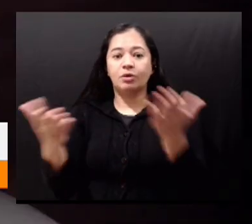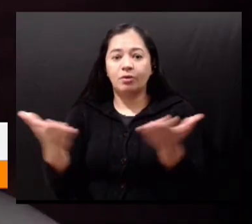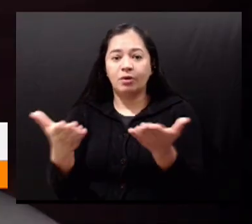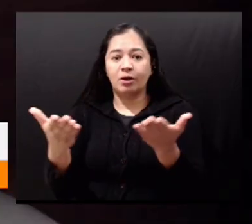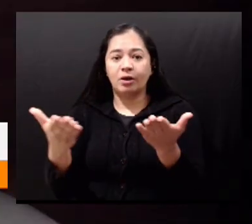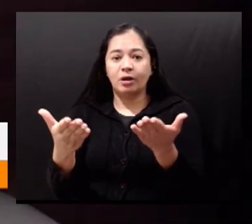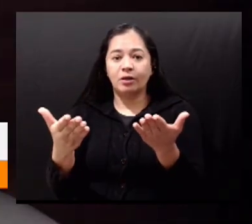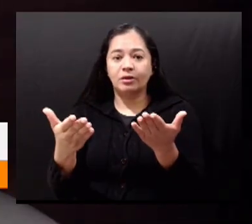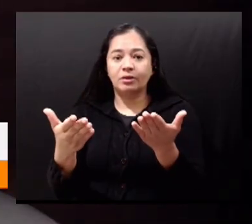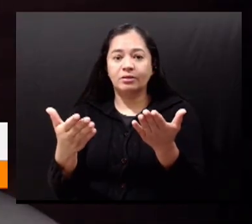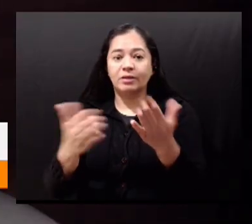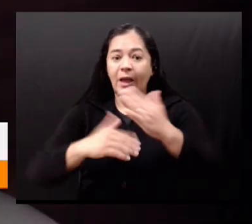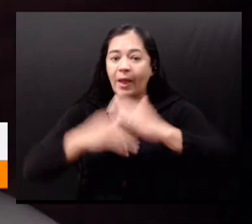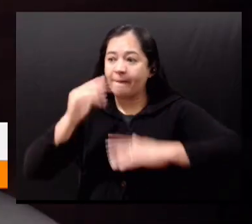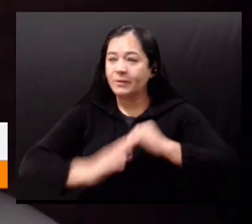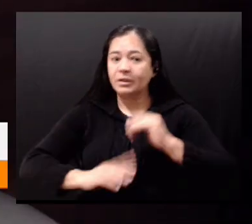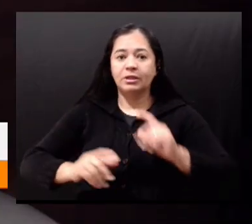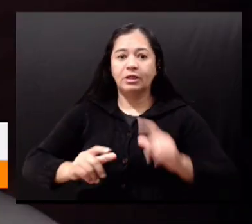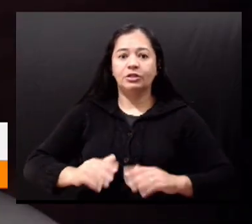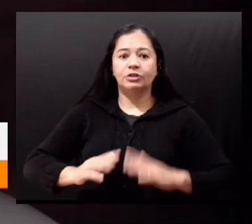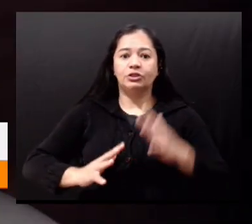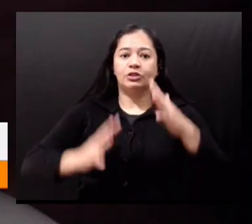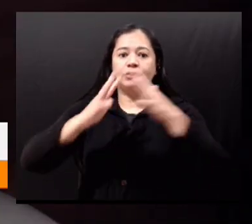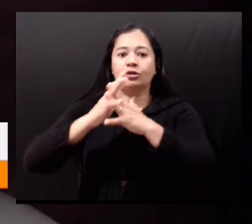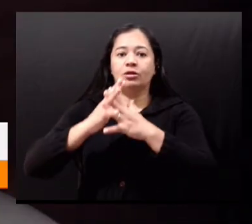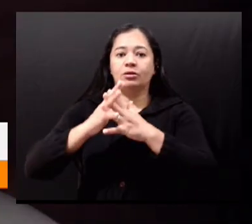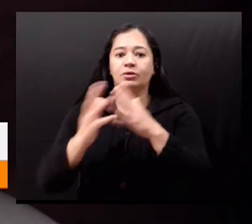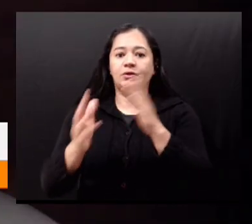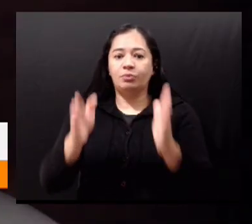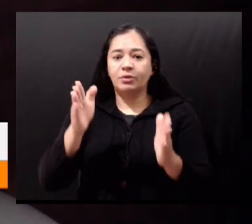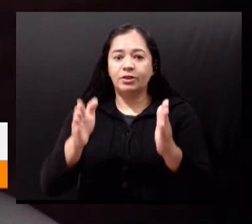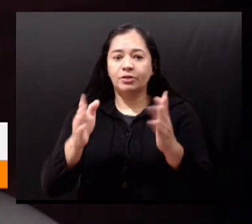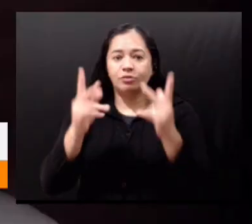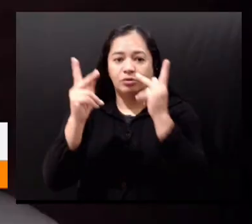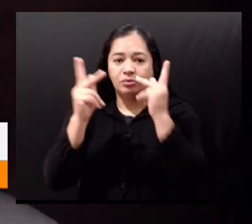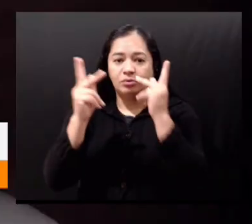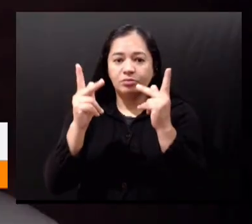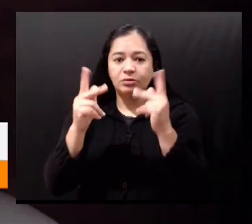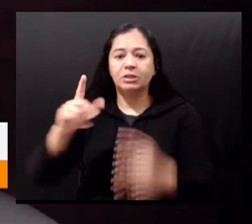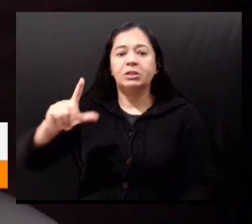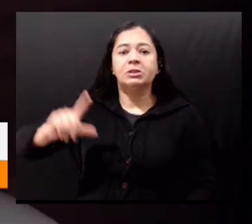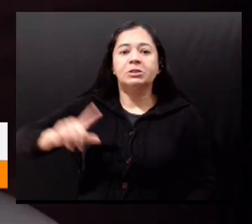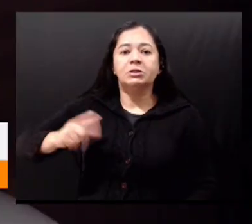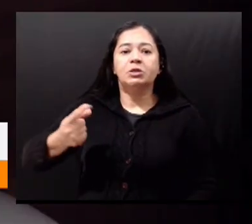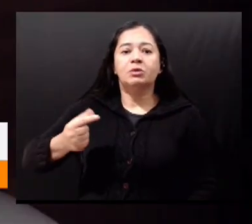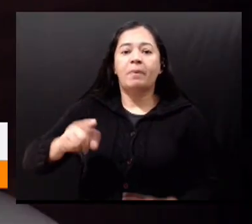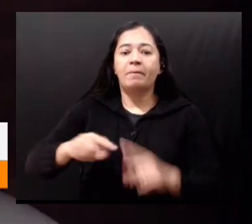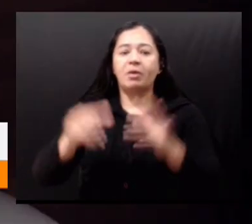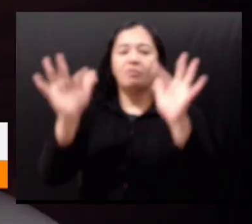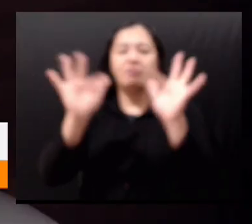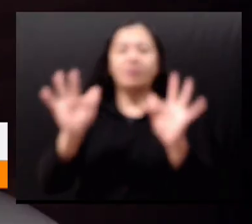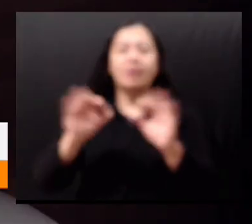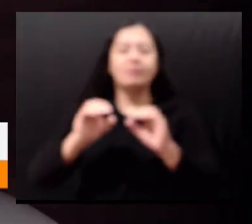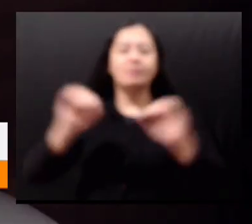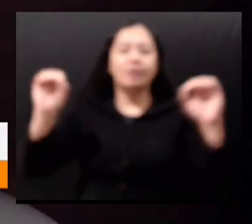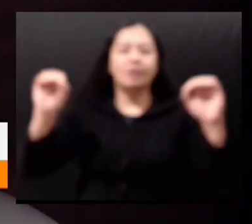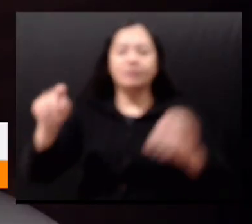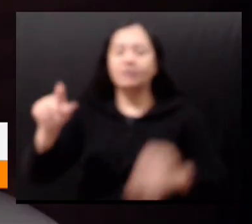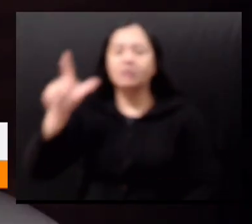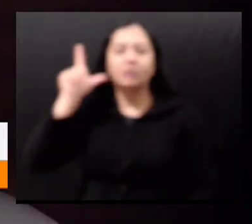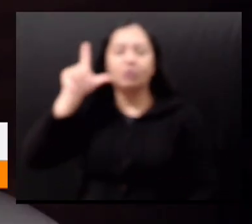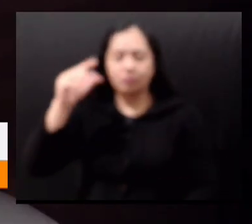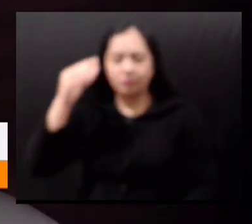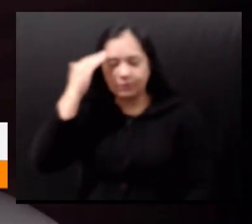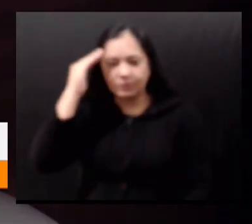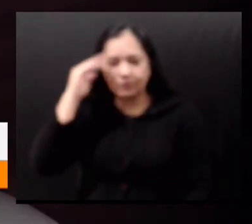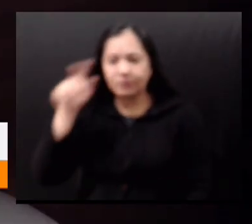inclusive durante uma internação psiquiátrica, Exato. e que tem dinheiro e não estava Não feliz. estava E ele feliz, não conseguia se exatamente. entender. E ele fala da